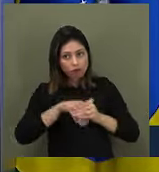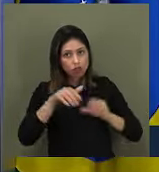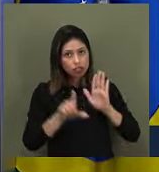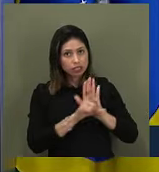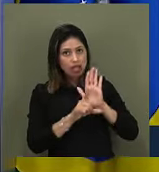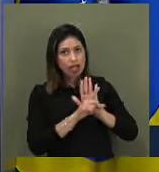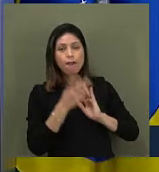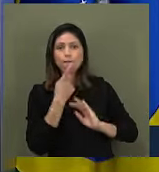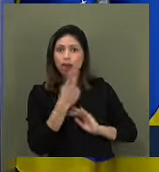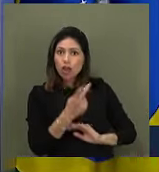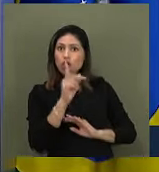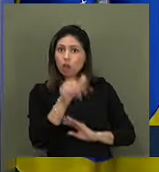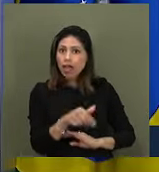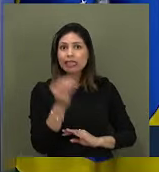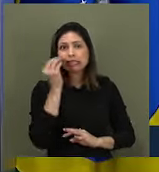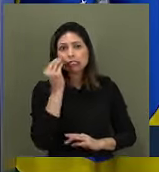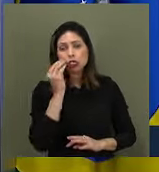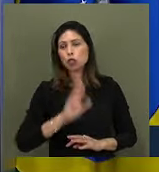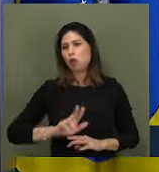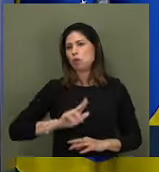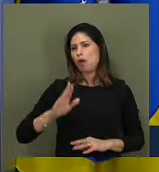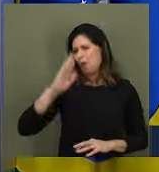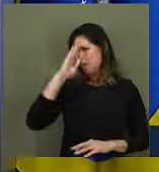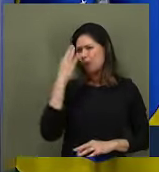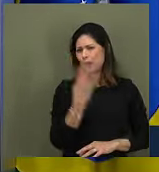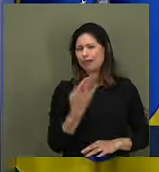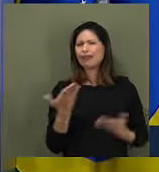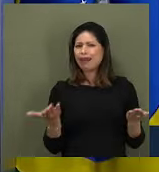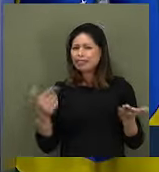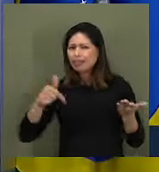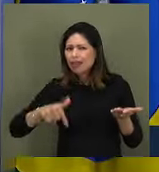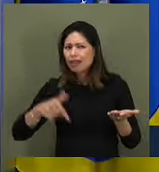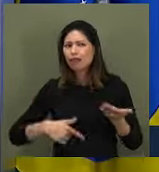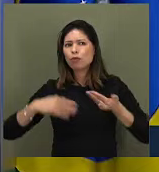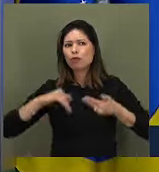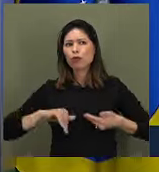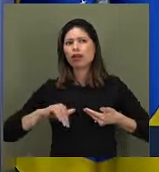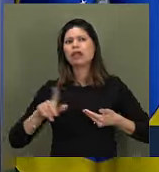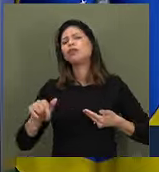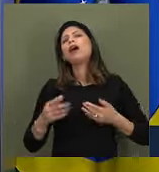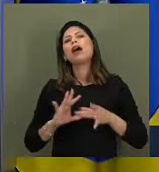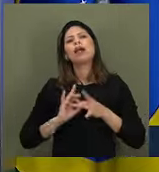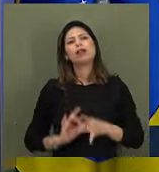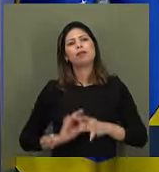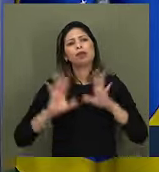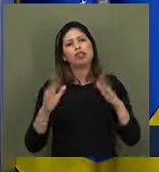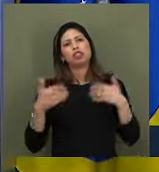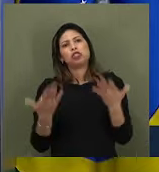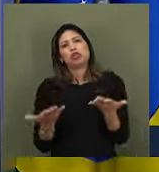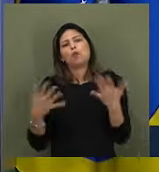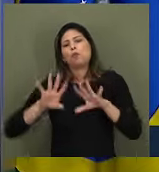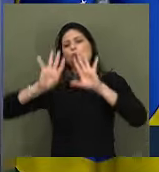tá dizendo que isso não é prioridade pro Congresso que é liberdade a a bola tá com STF que vai